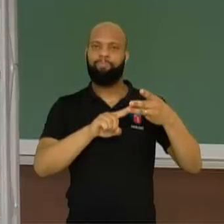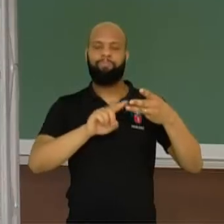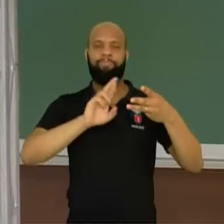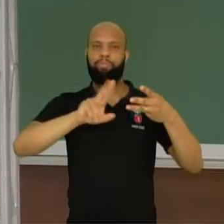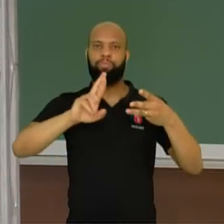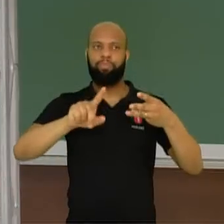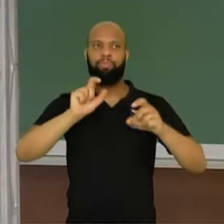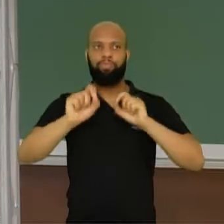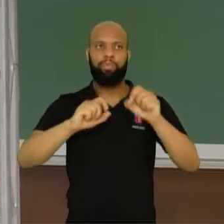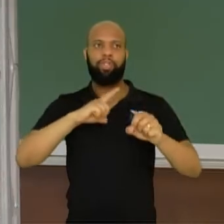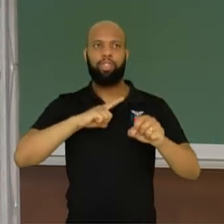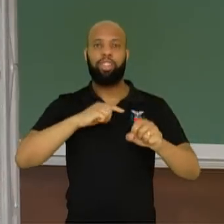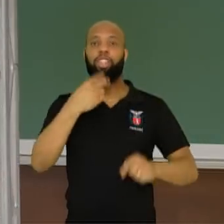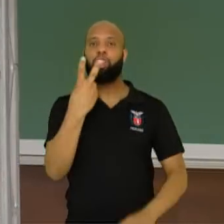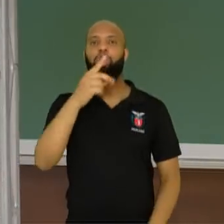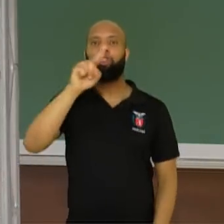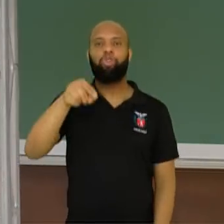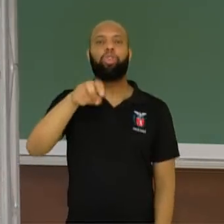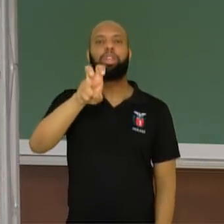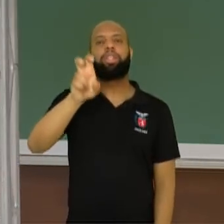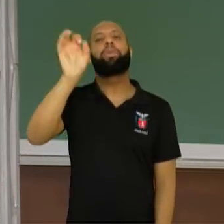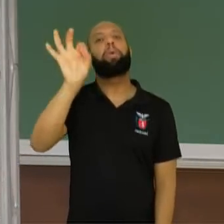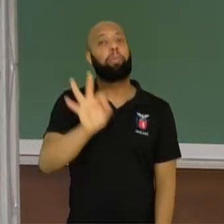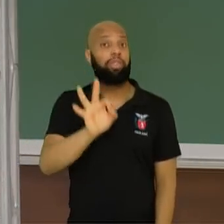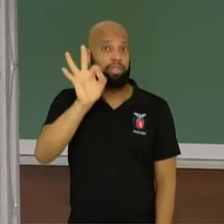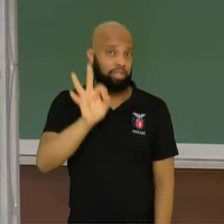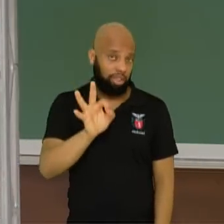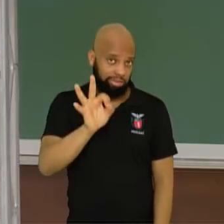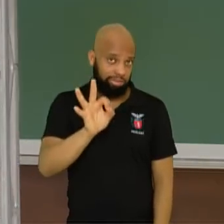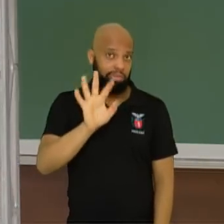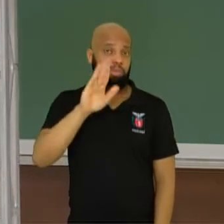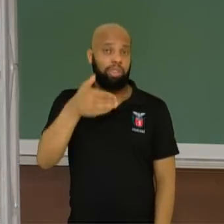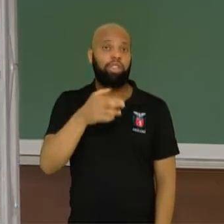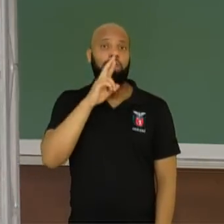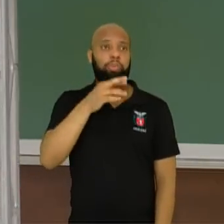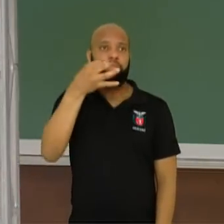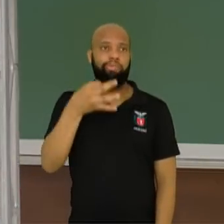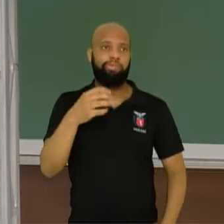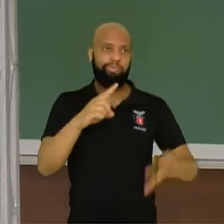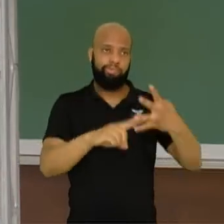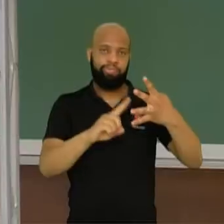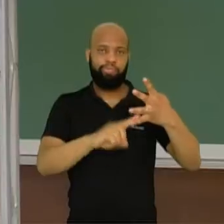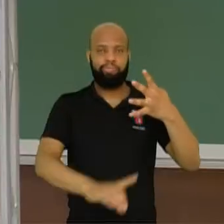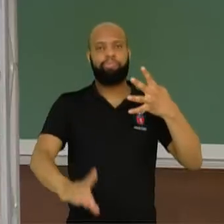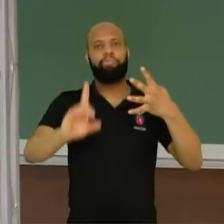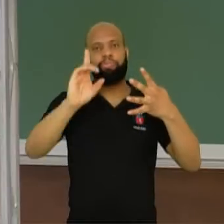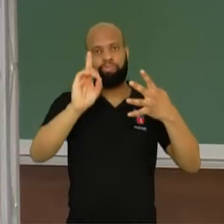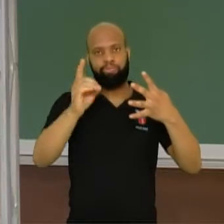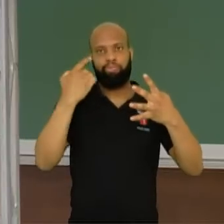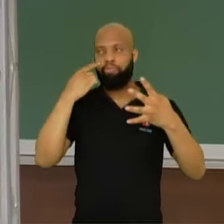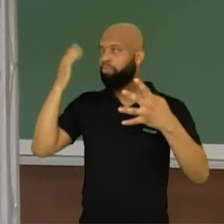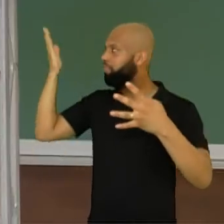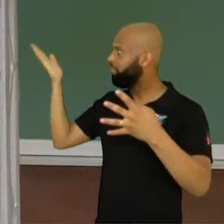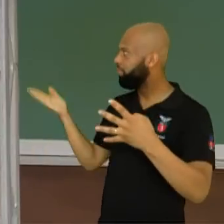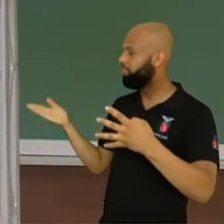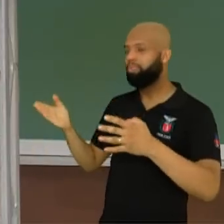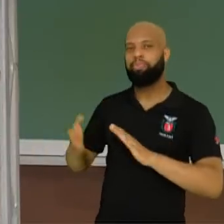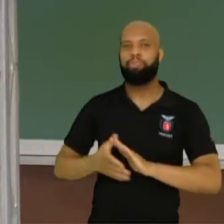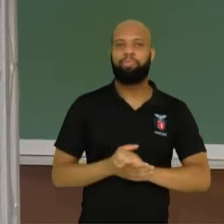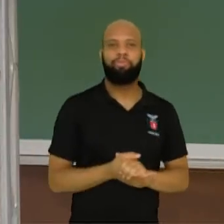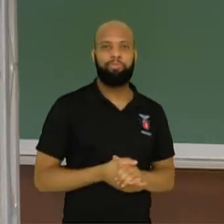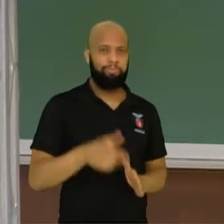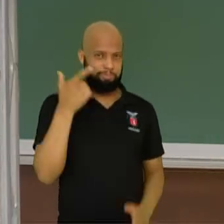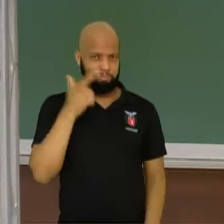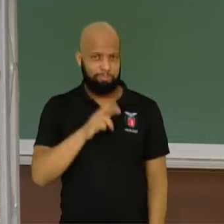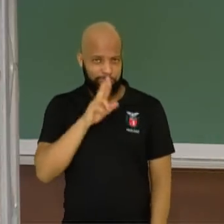nosso cotidiano? Uma delas é a irrigação. Também uma outra função é gerar energia nas